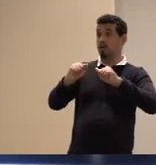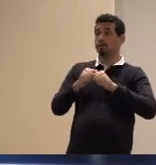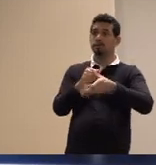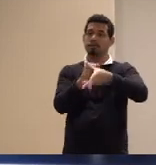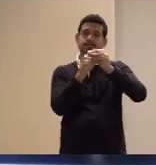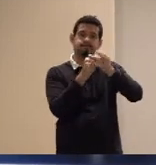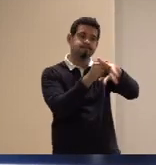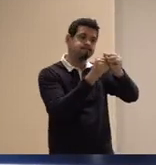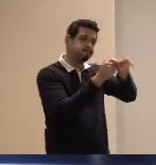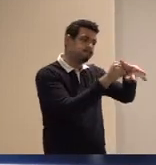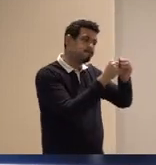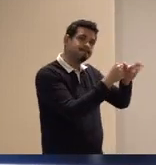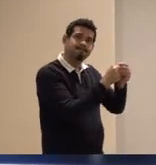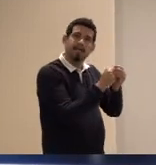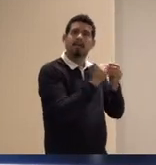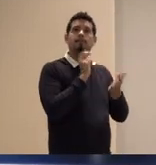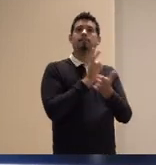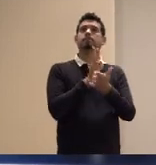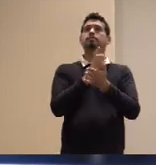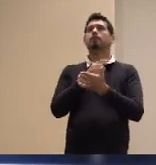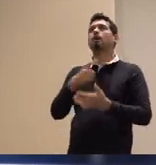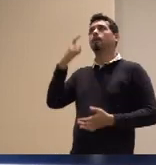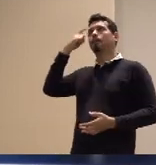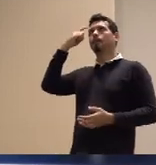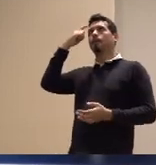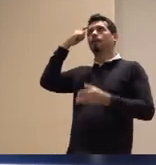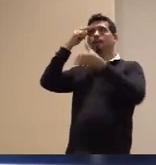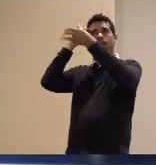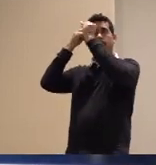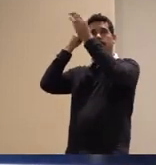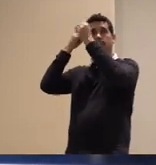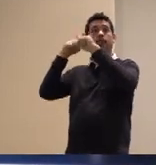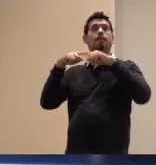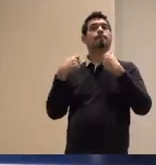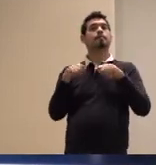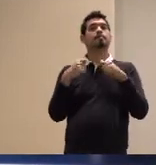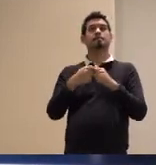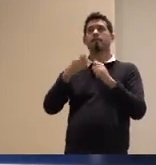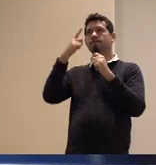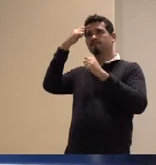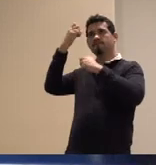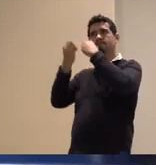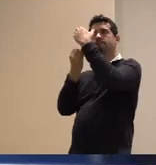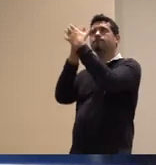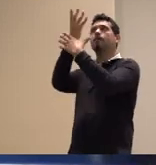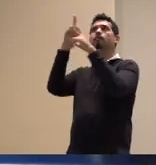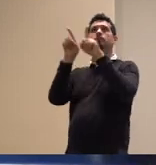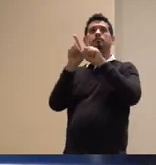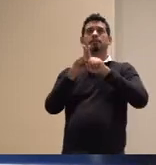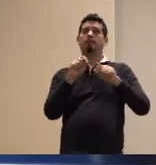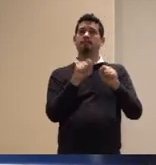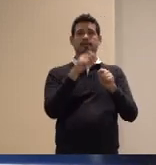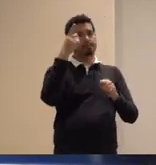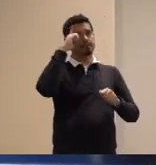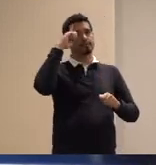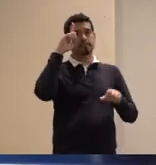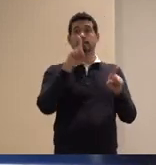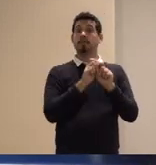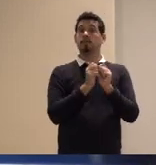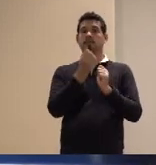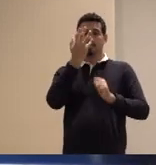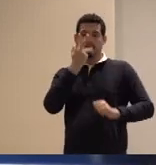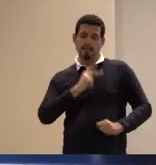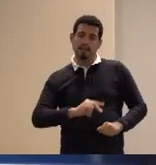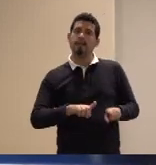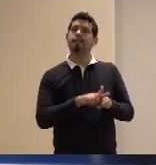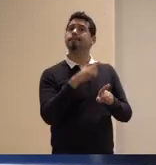conhecimentos, eles não fiquem só na nossa mente, mas que eles possam fluir, possam se concretizar no dia a dia das crianças e